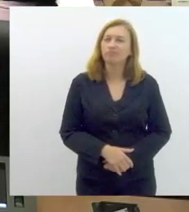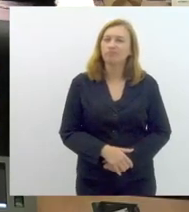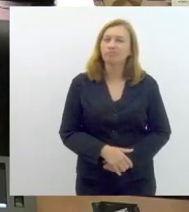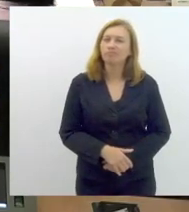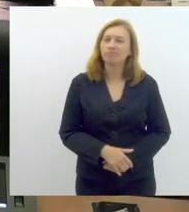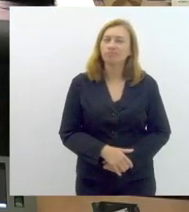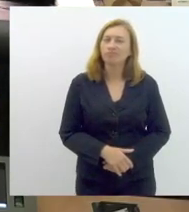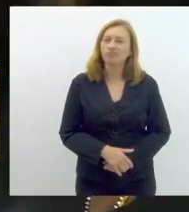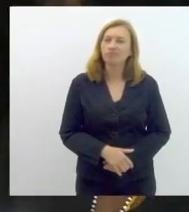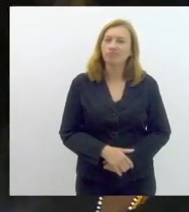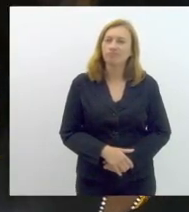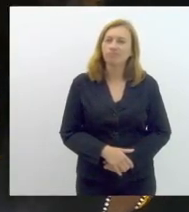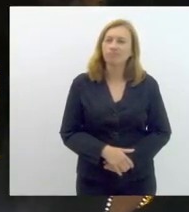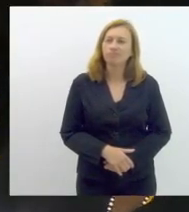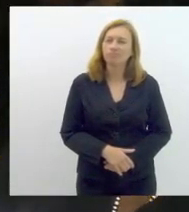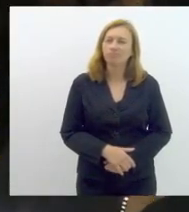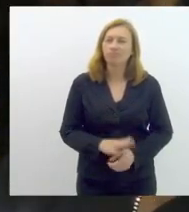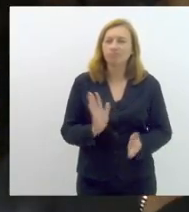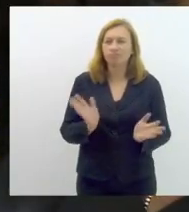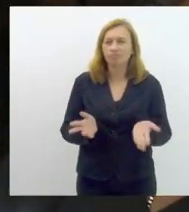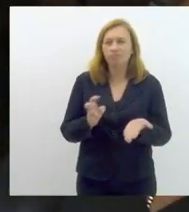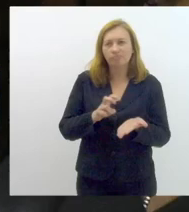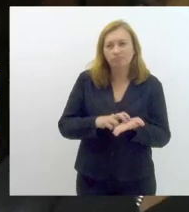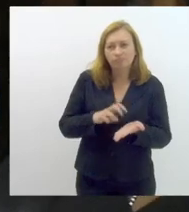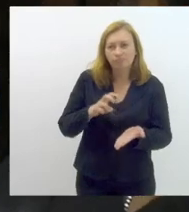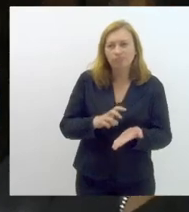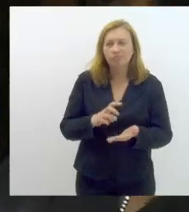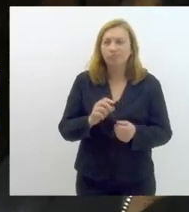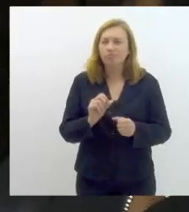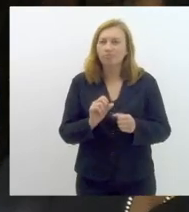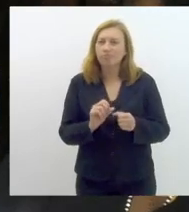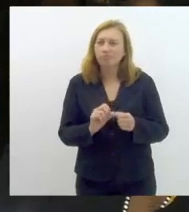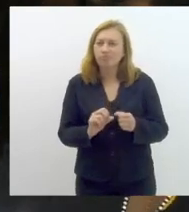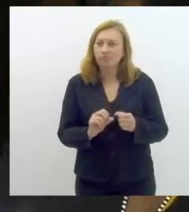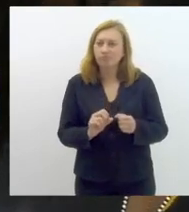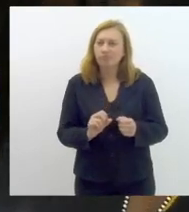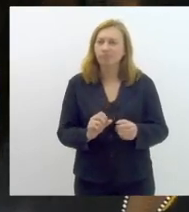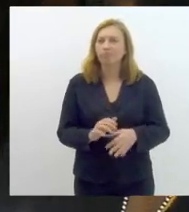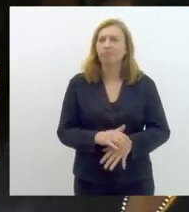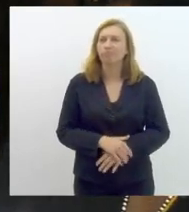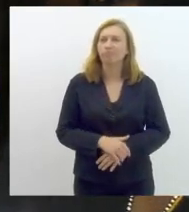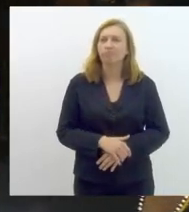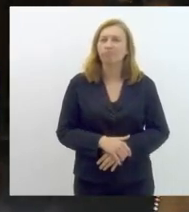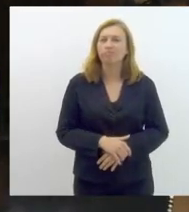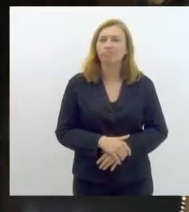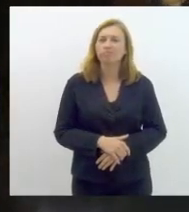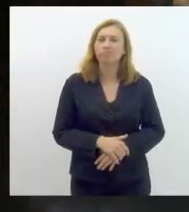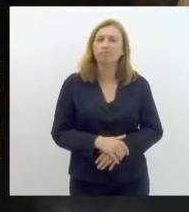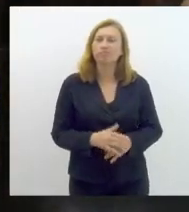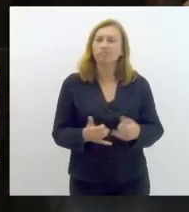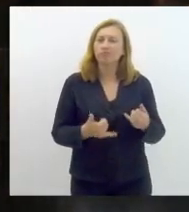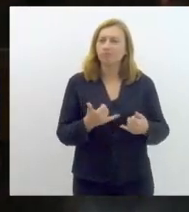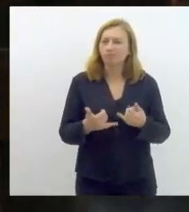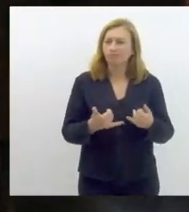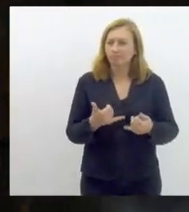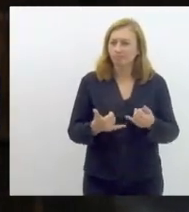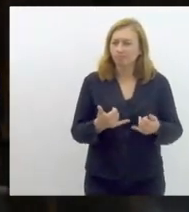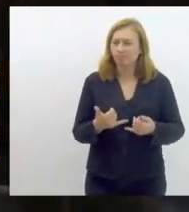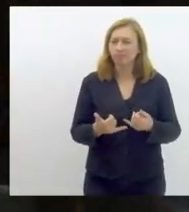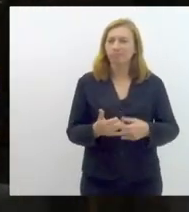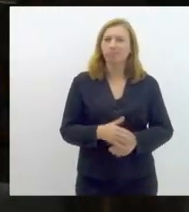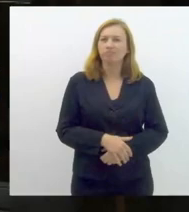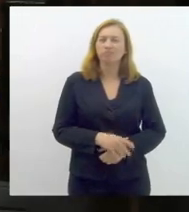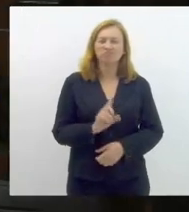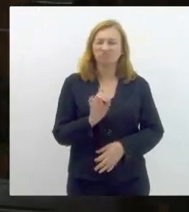lembram que hoje de manhã nós fizemos uma dinâmica, e essa dinâmica eu